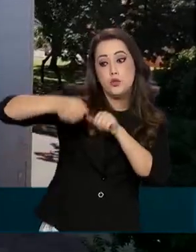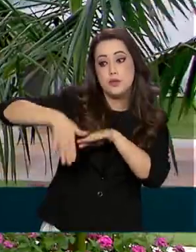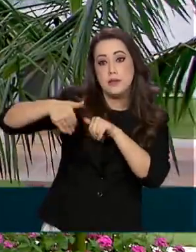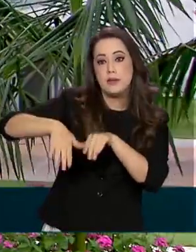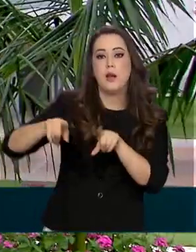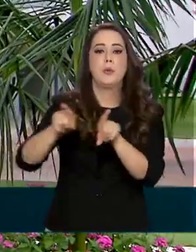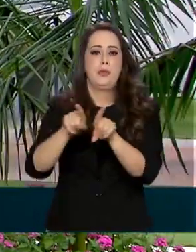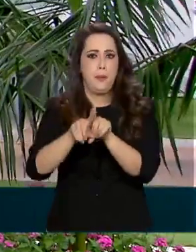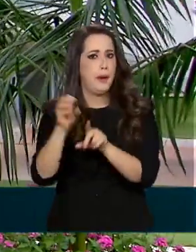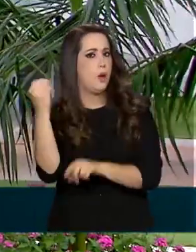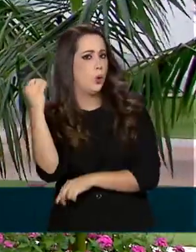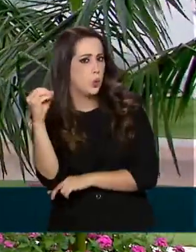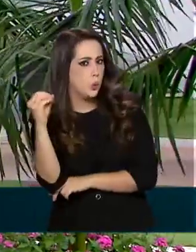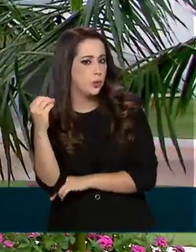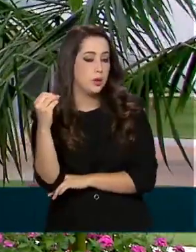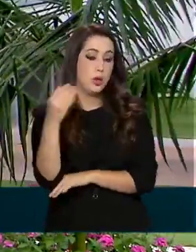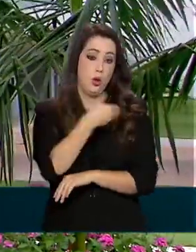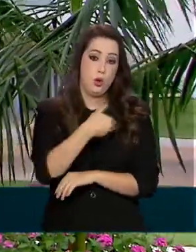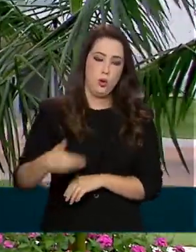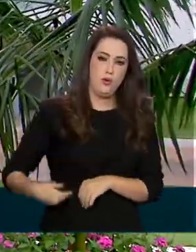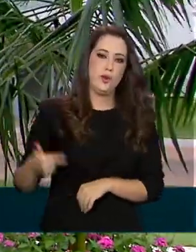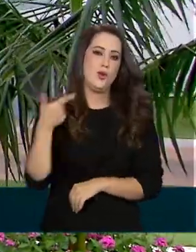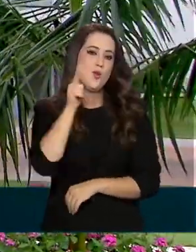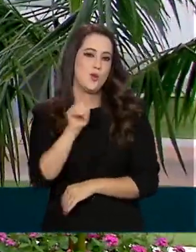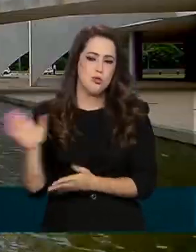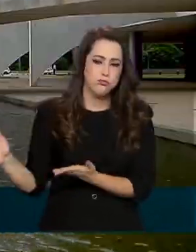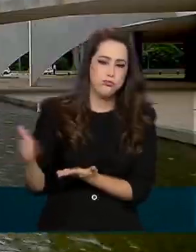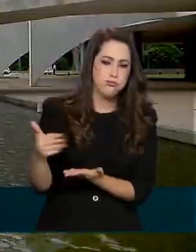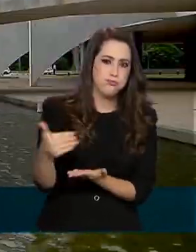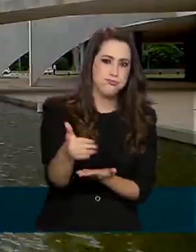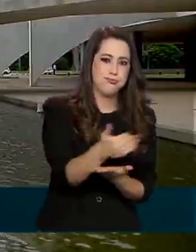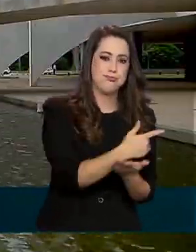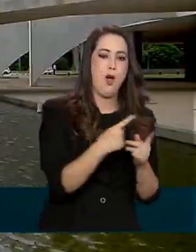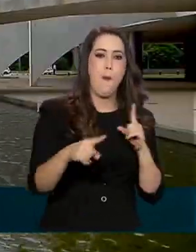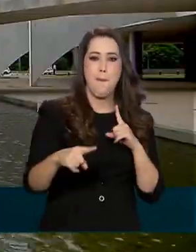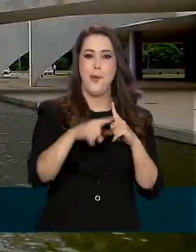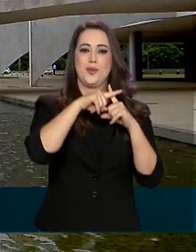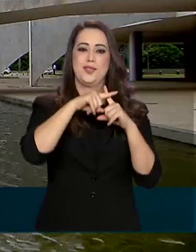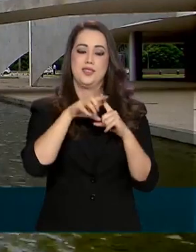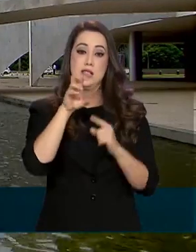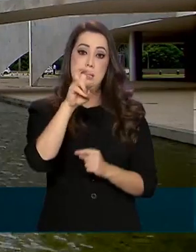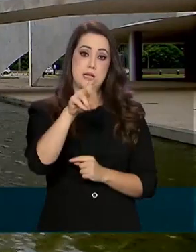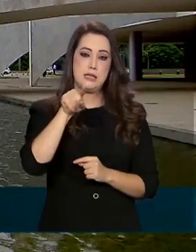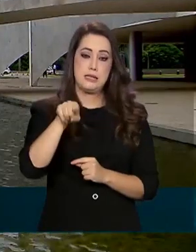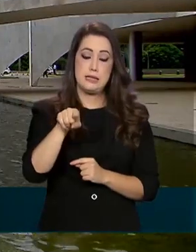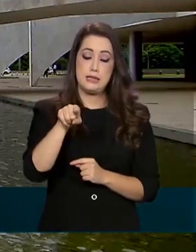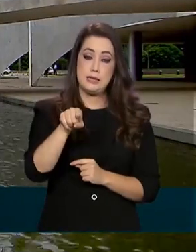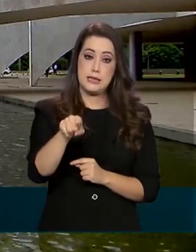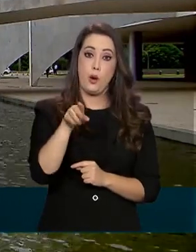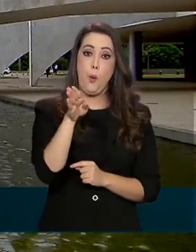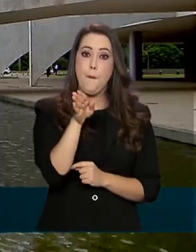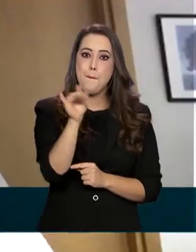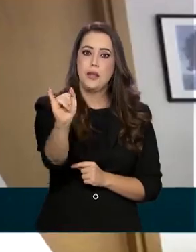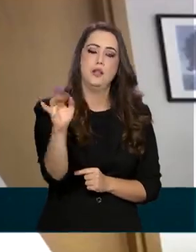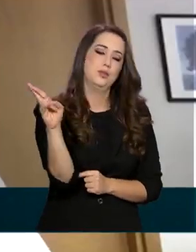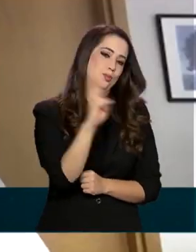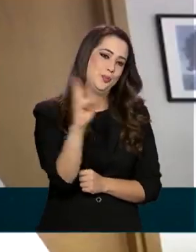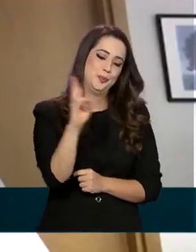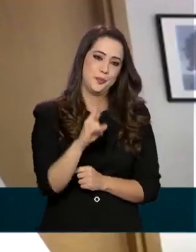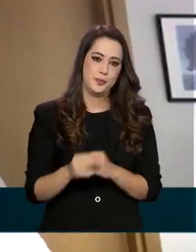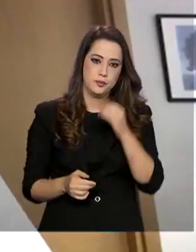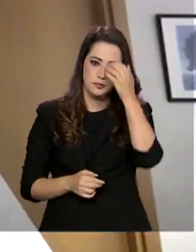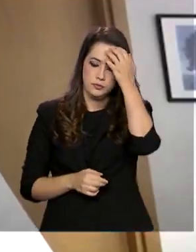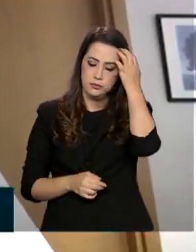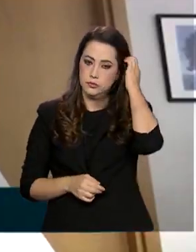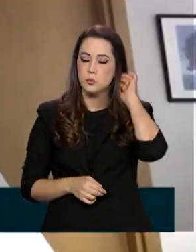outubro o governo feche as contas com uma arrecadação positiva de 5 bilhões de reais. O Brasil